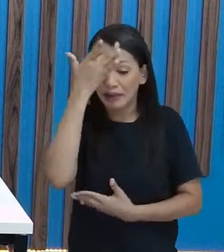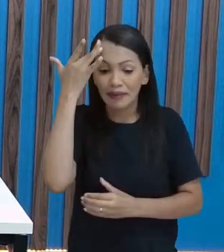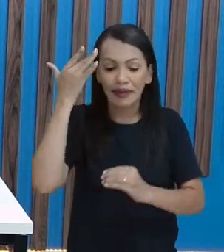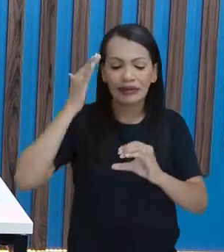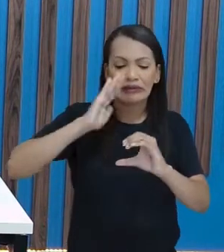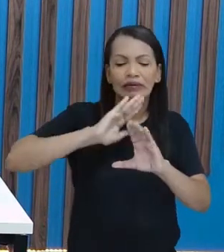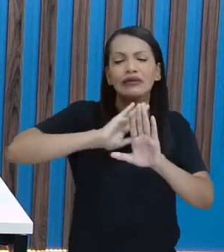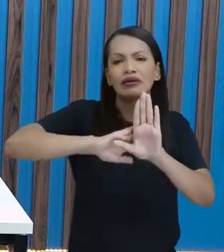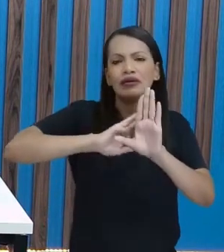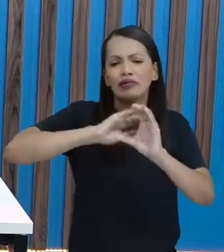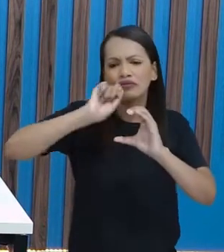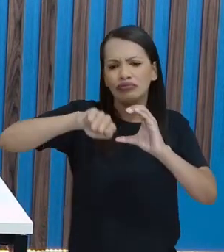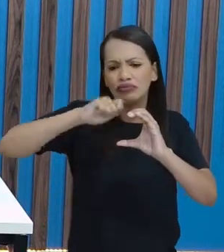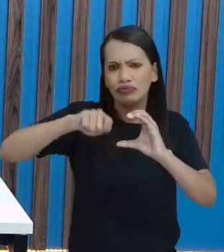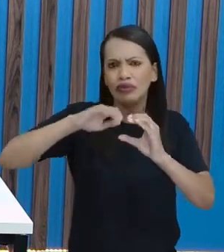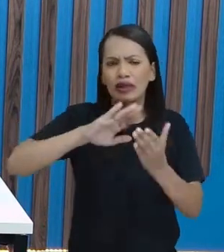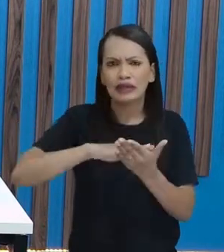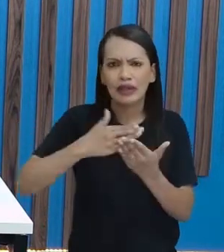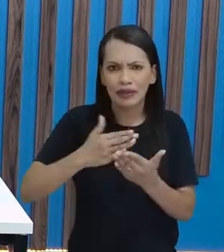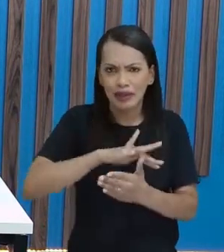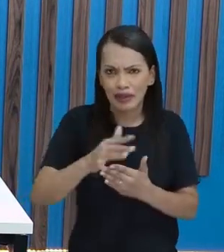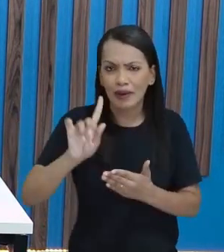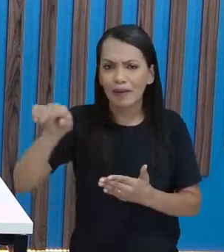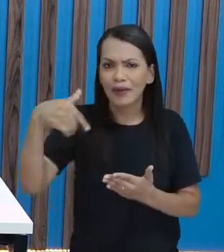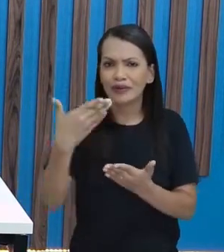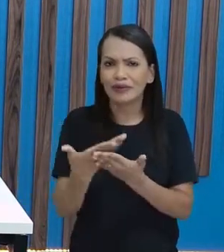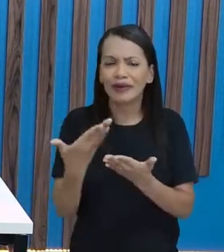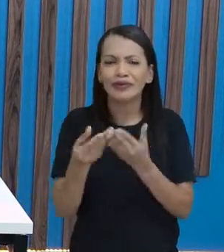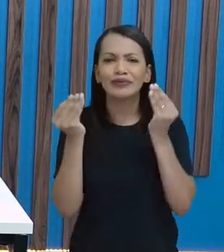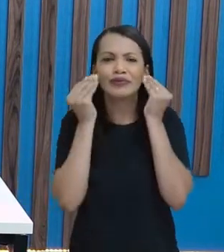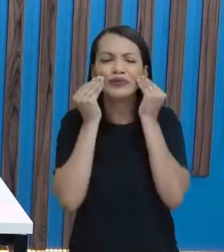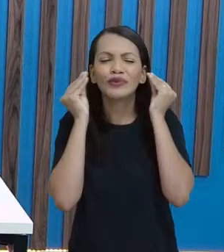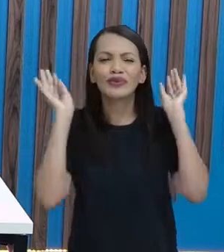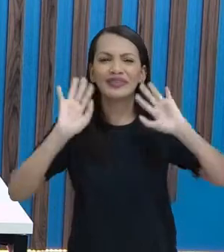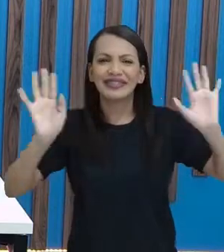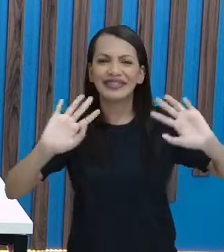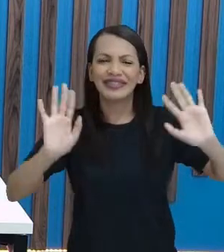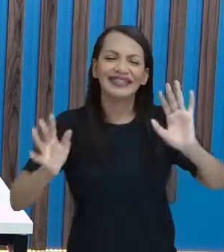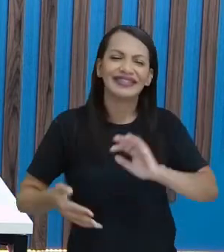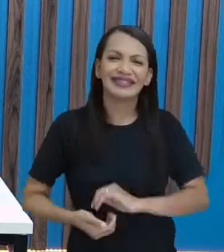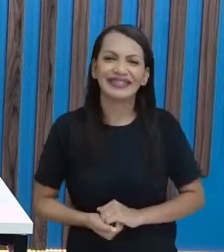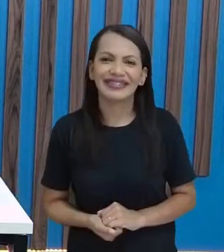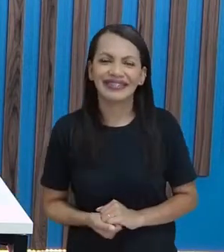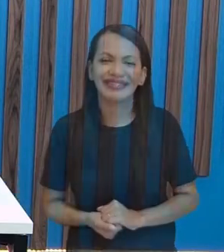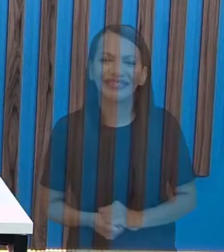a intérprete de Libras, tá? E até a próxima aula. Um cheiro bem grande. Tchau!